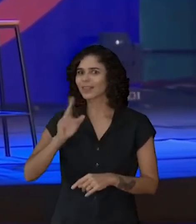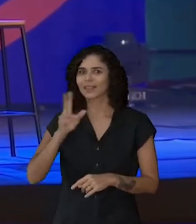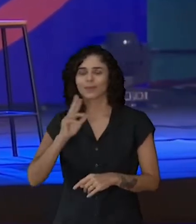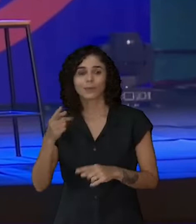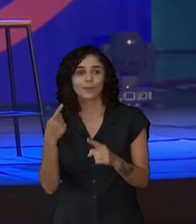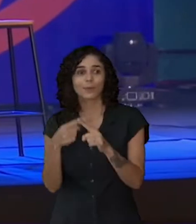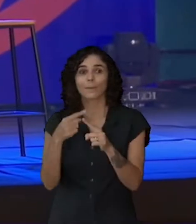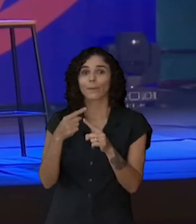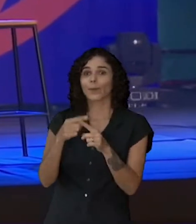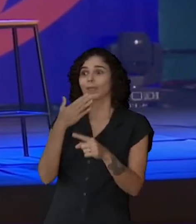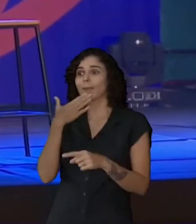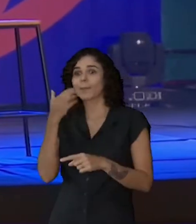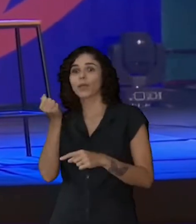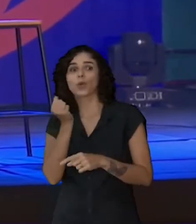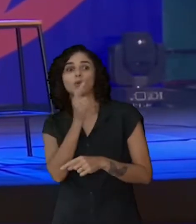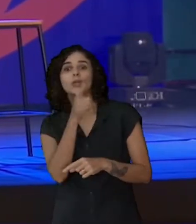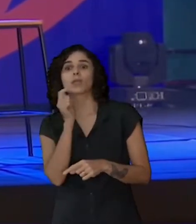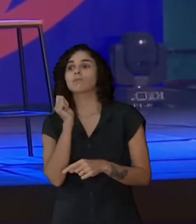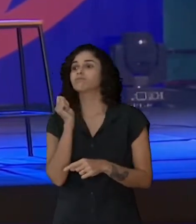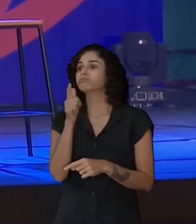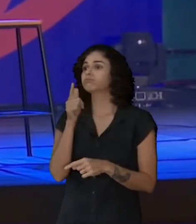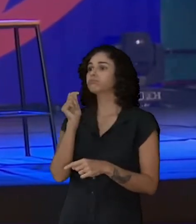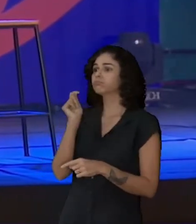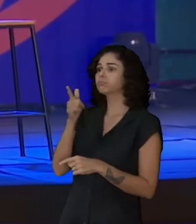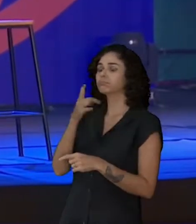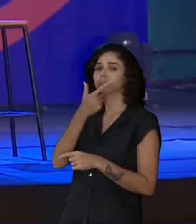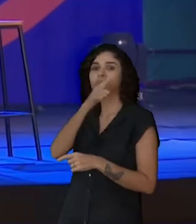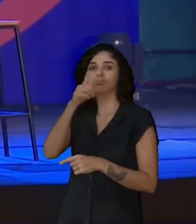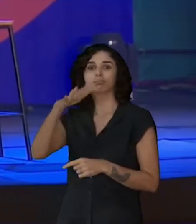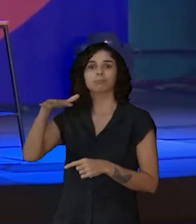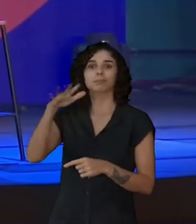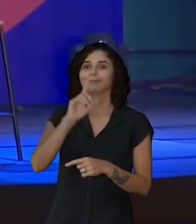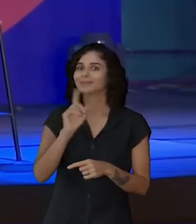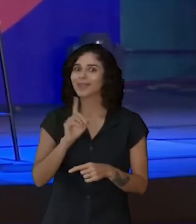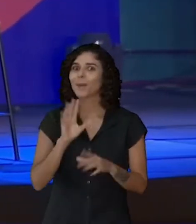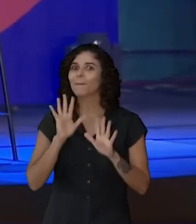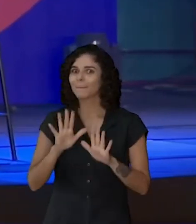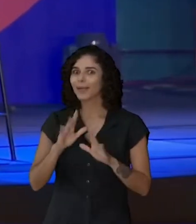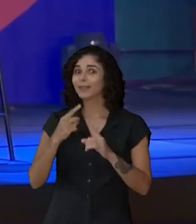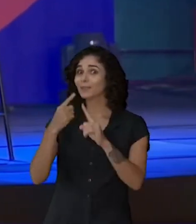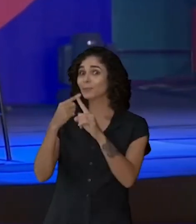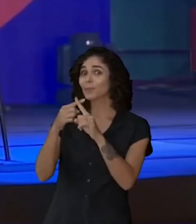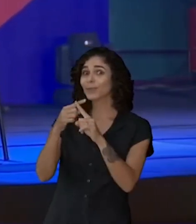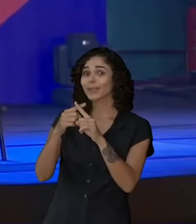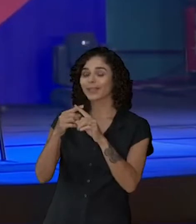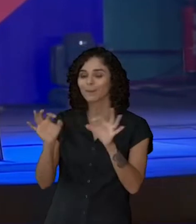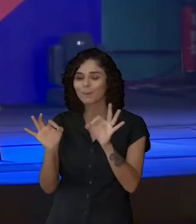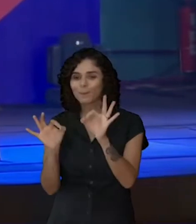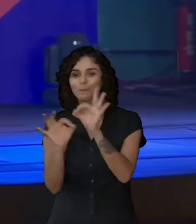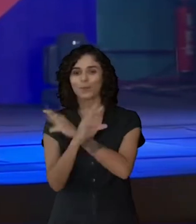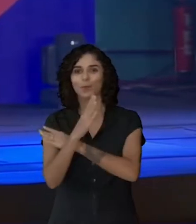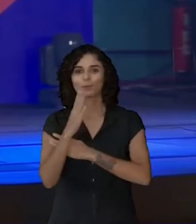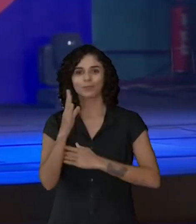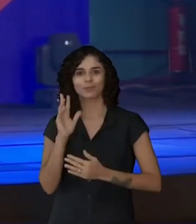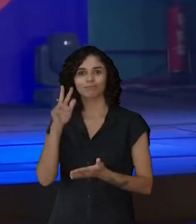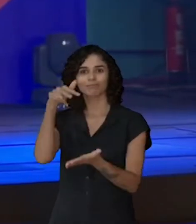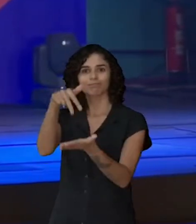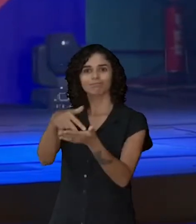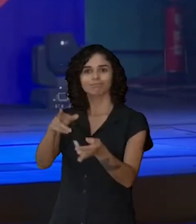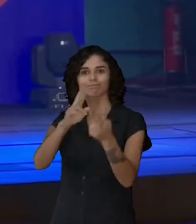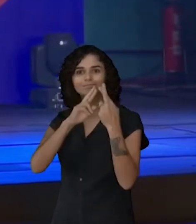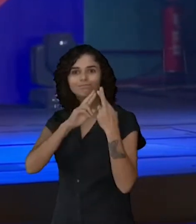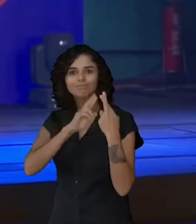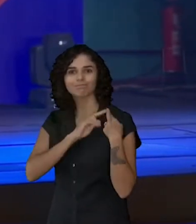porque ela é melhor do que ninguém, mas é porque ela está pronta para assumir a responsabilidade em ir